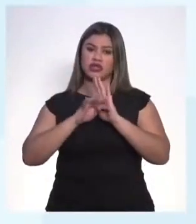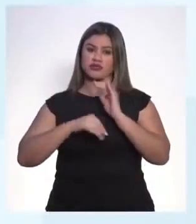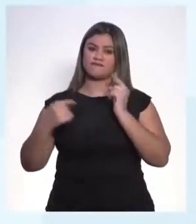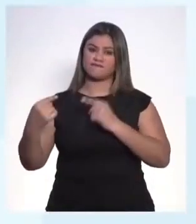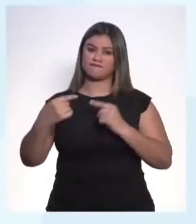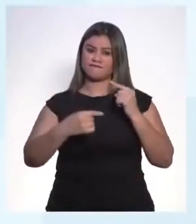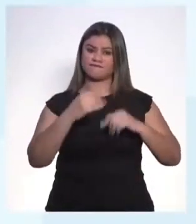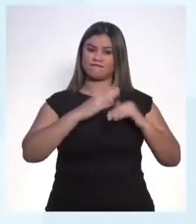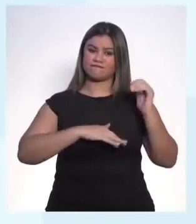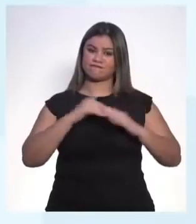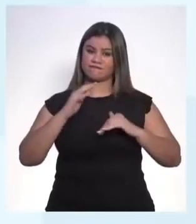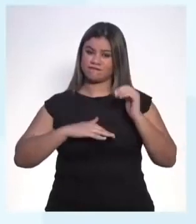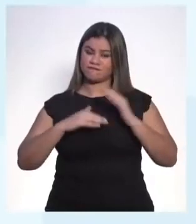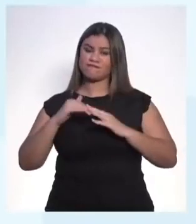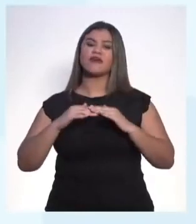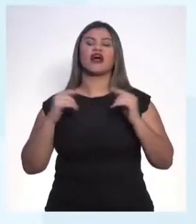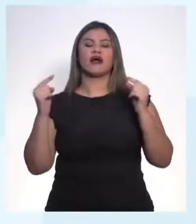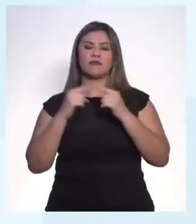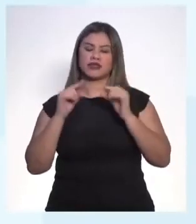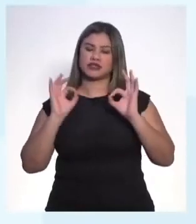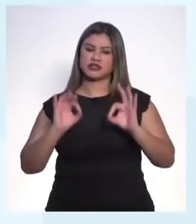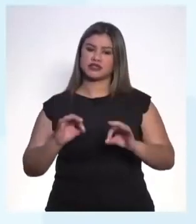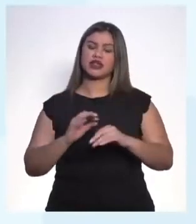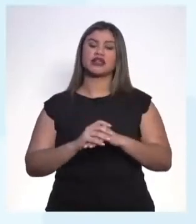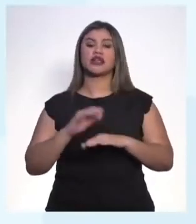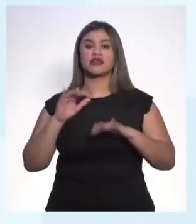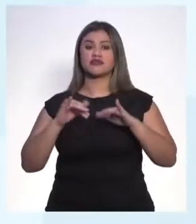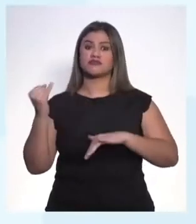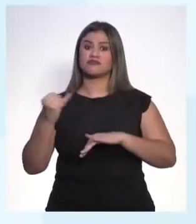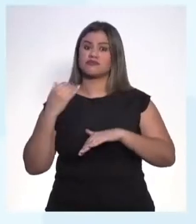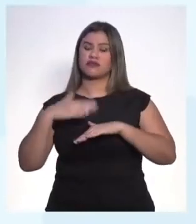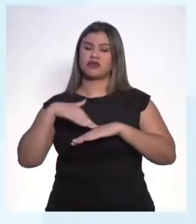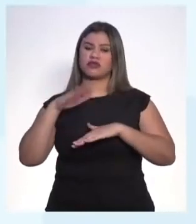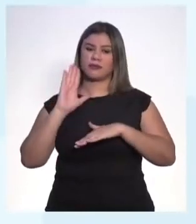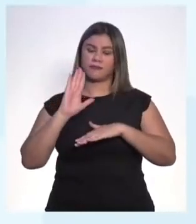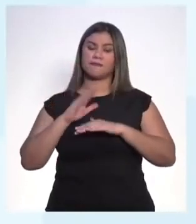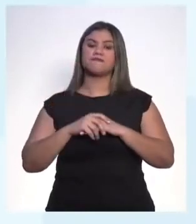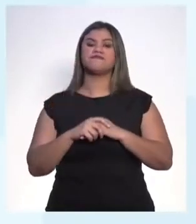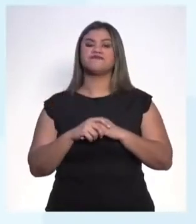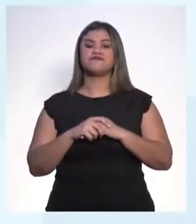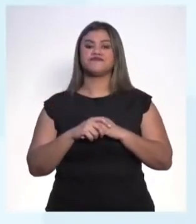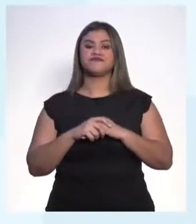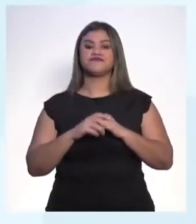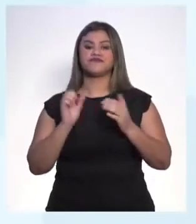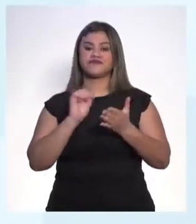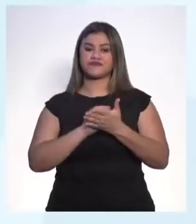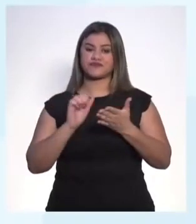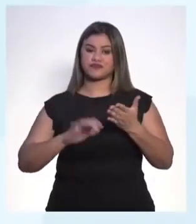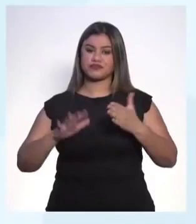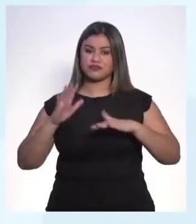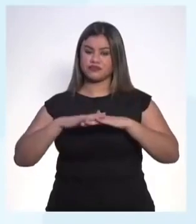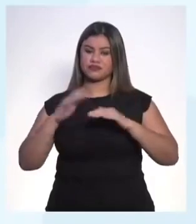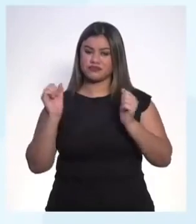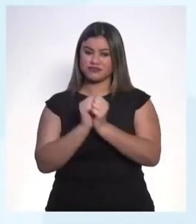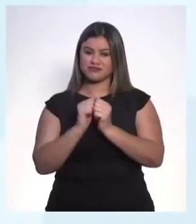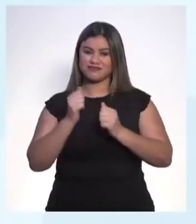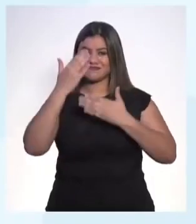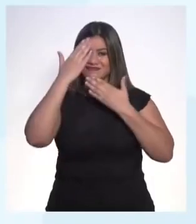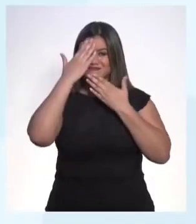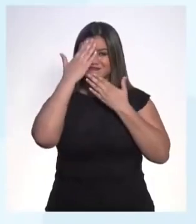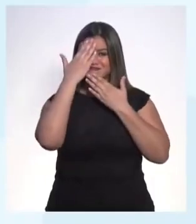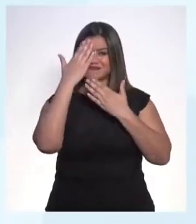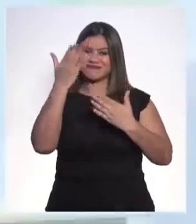da competência leitora e escritora, da habilidade, certo, Andréia? Que às vezes importa muito mais até. E aí a atividade vocês terminam com eles. Muito